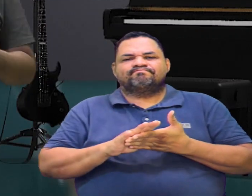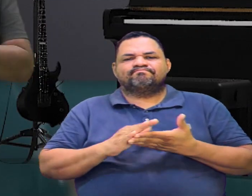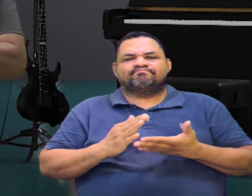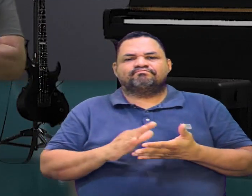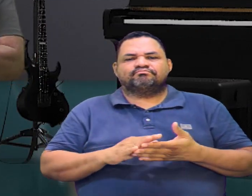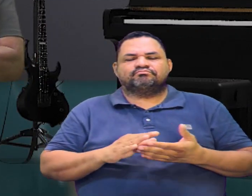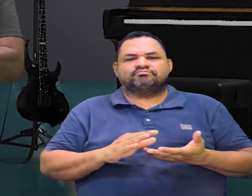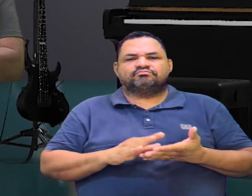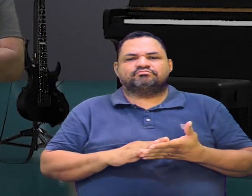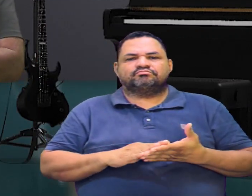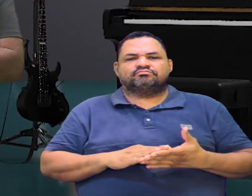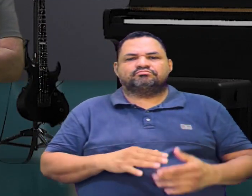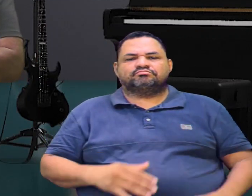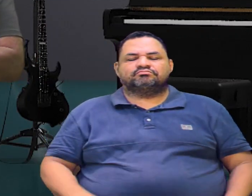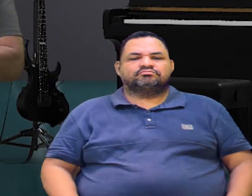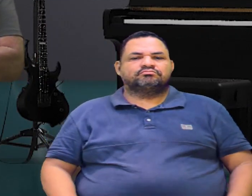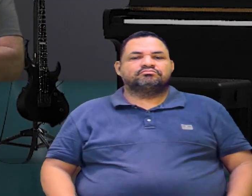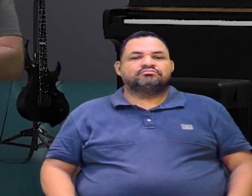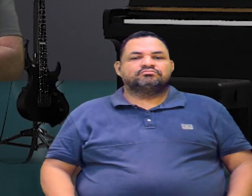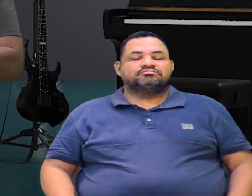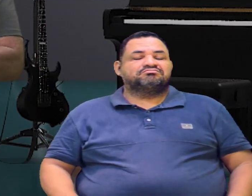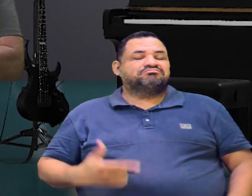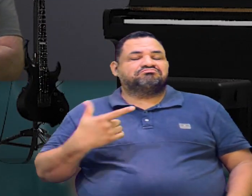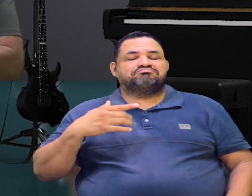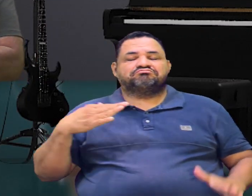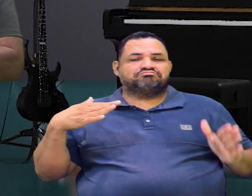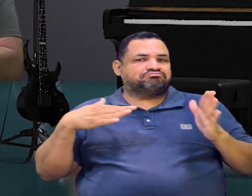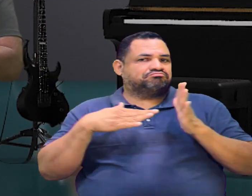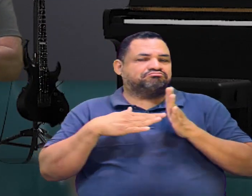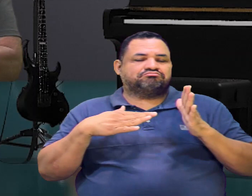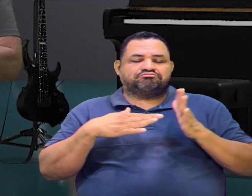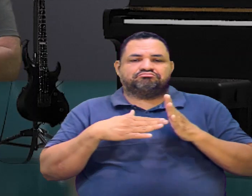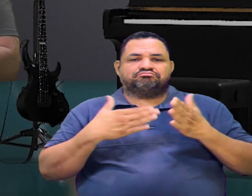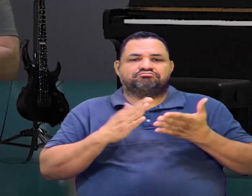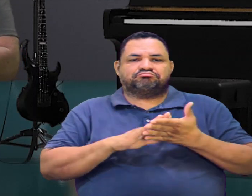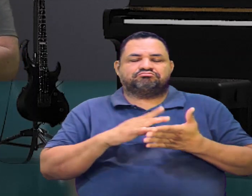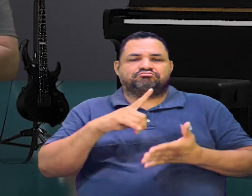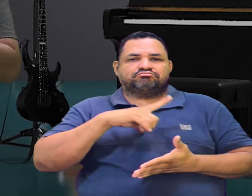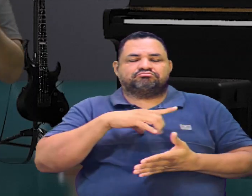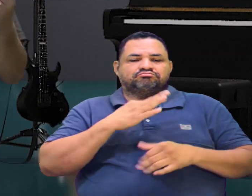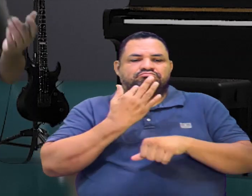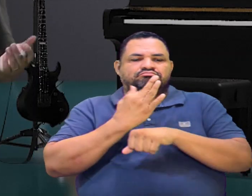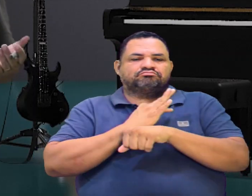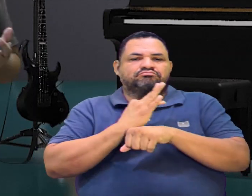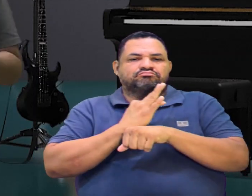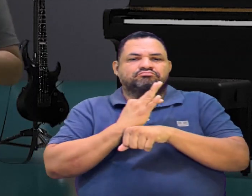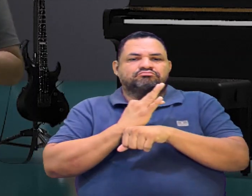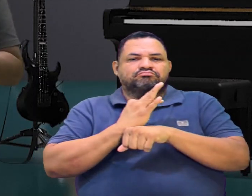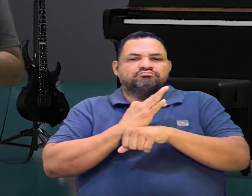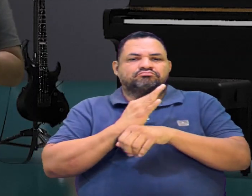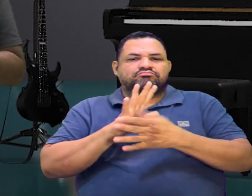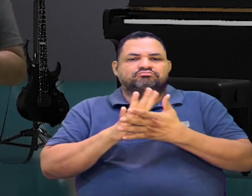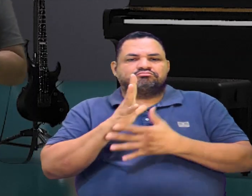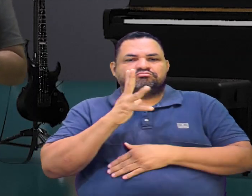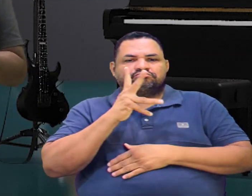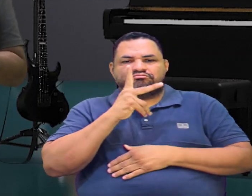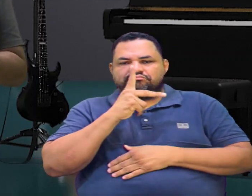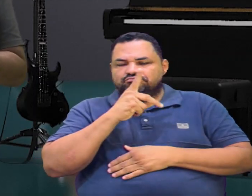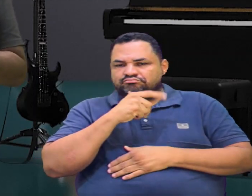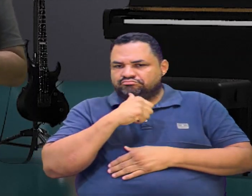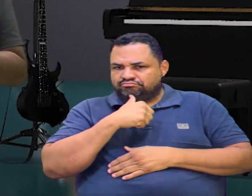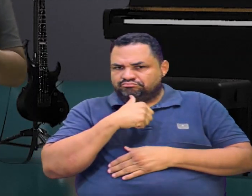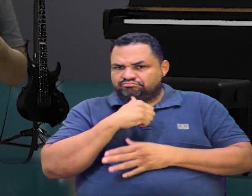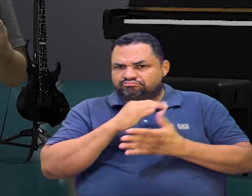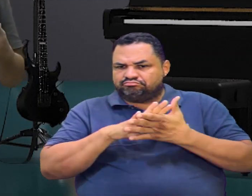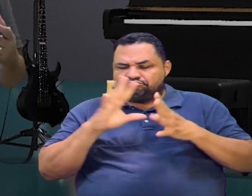enormes, são quase ilimitadas. Alguns filmes, eles levam mais tempo para